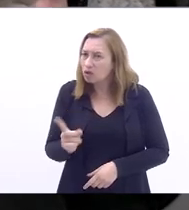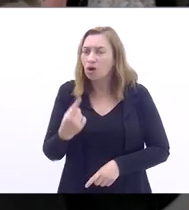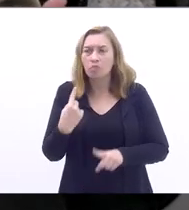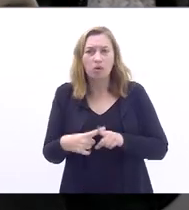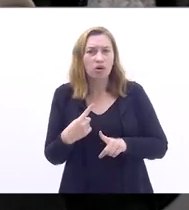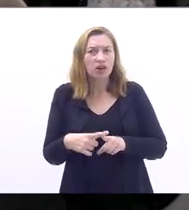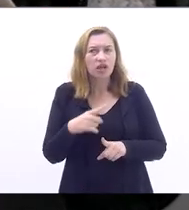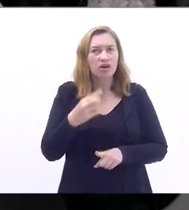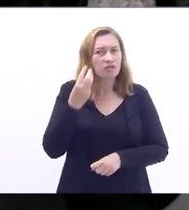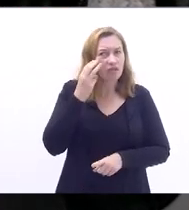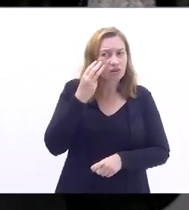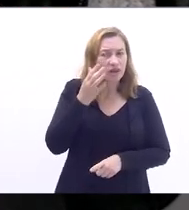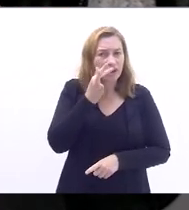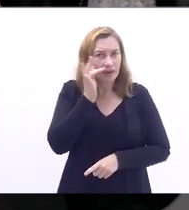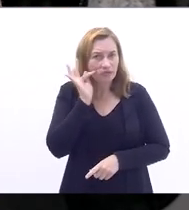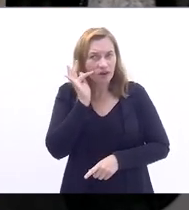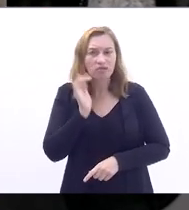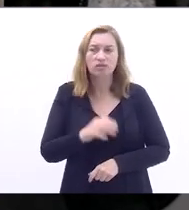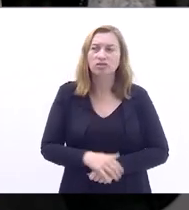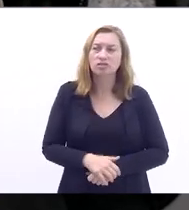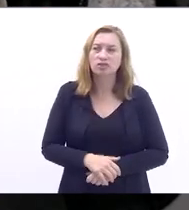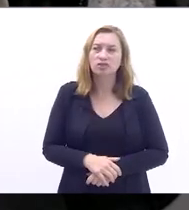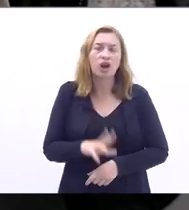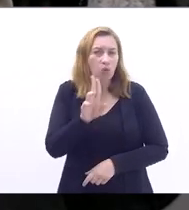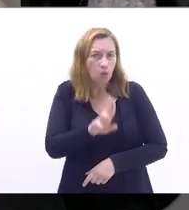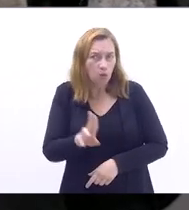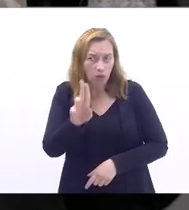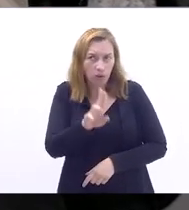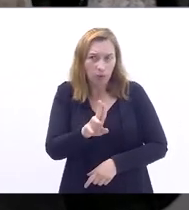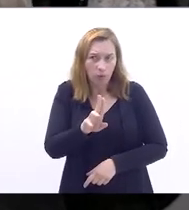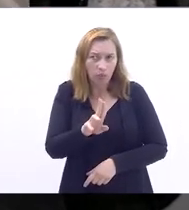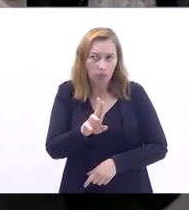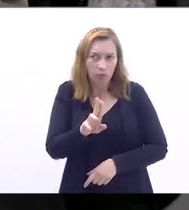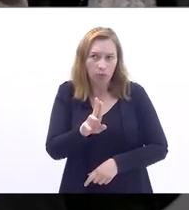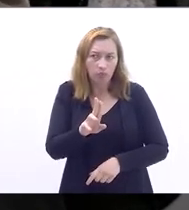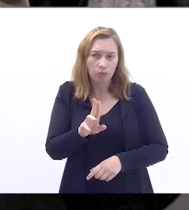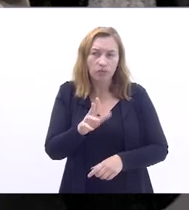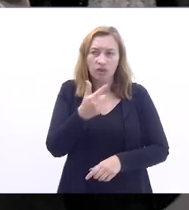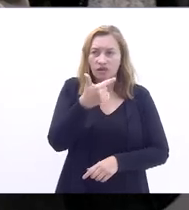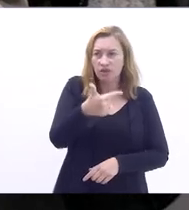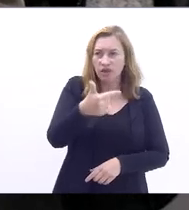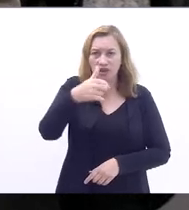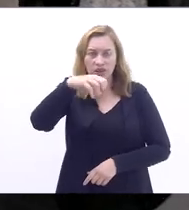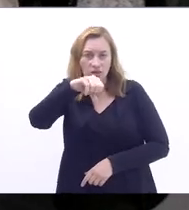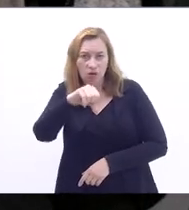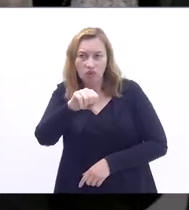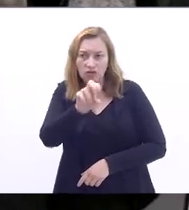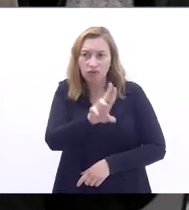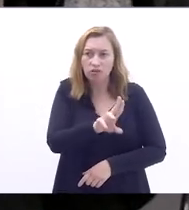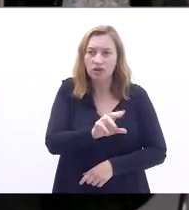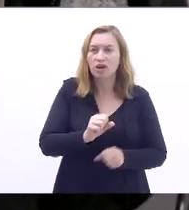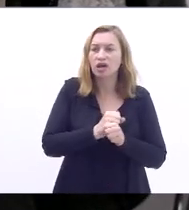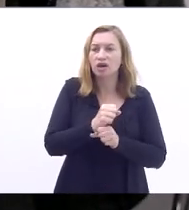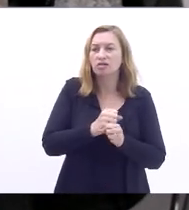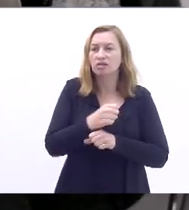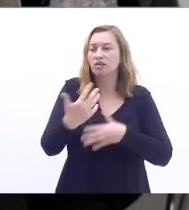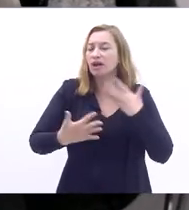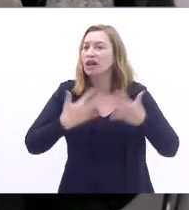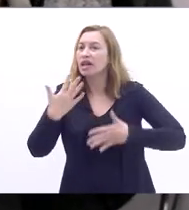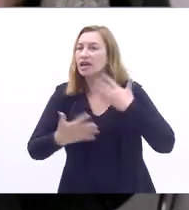waldeck e Flávio a wi-fi completo esse ano 29 anos né eu tenho a satisfação